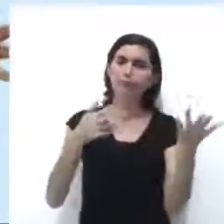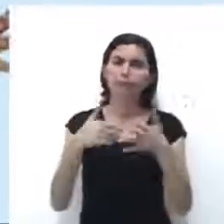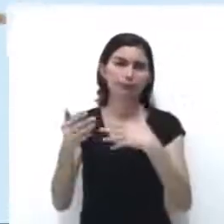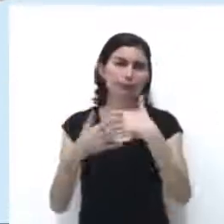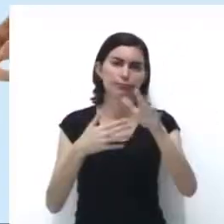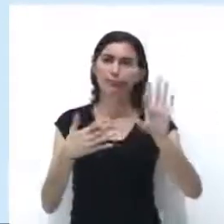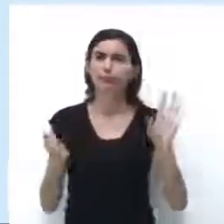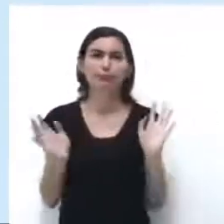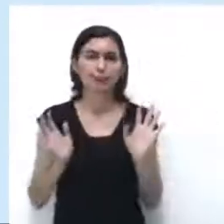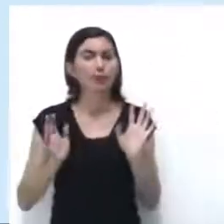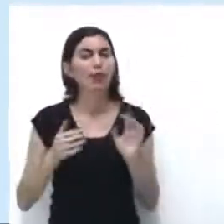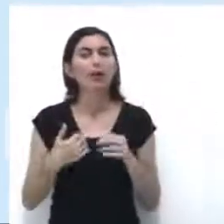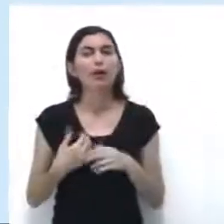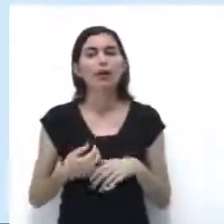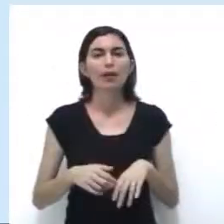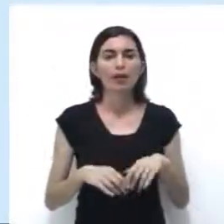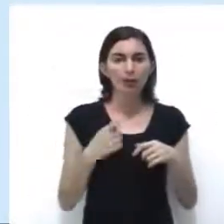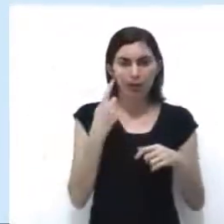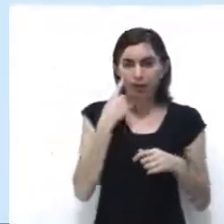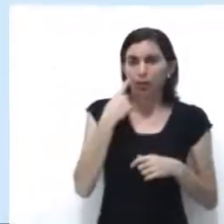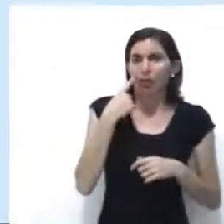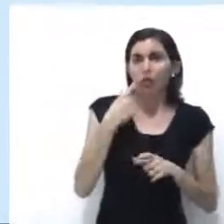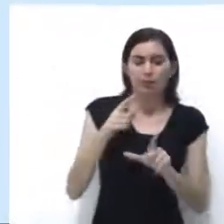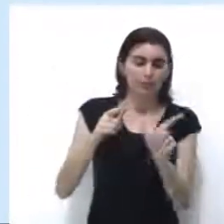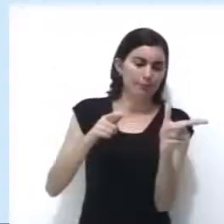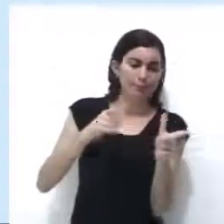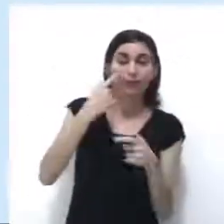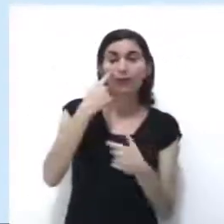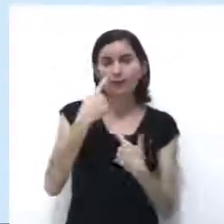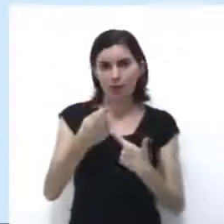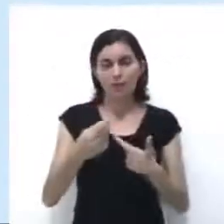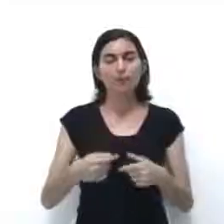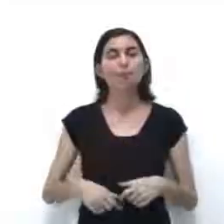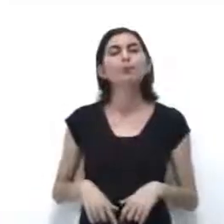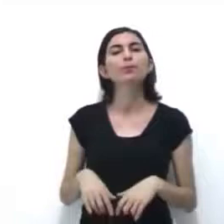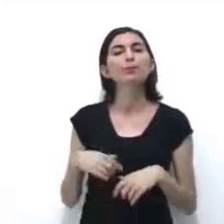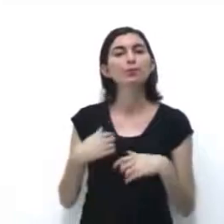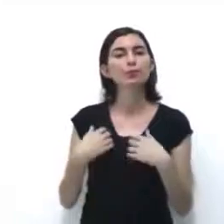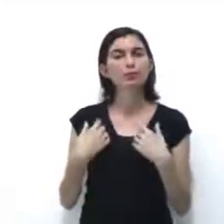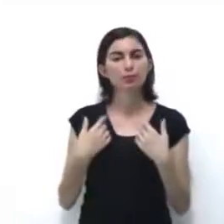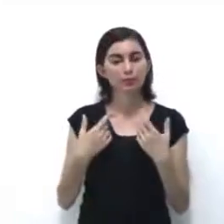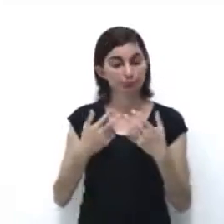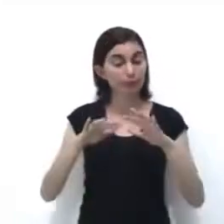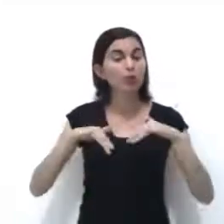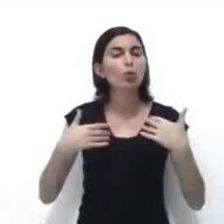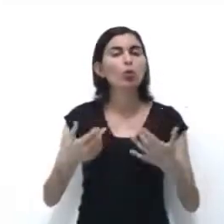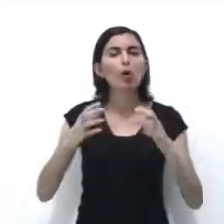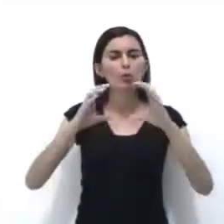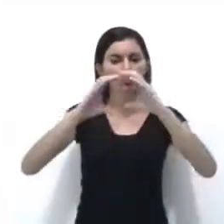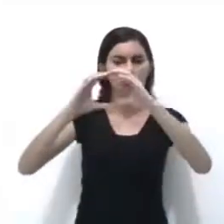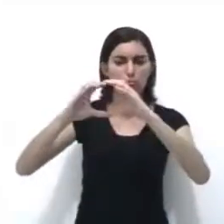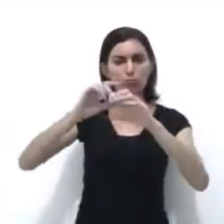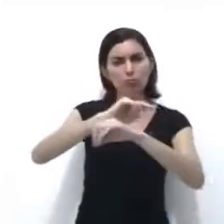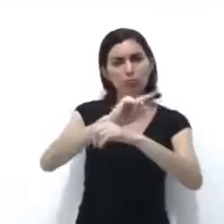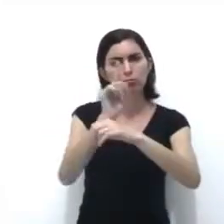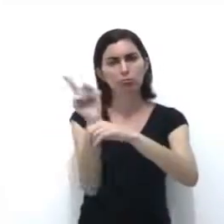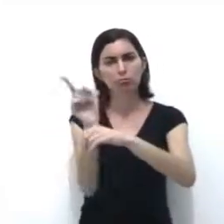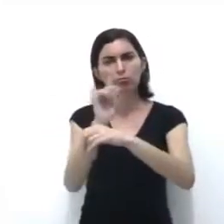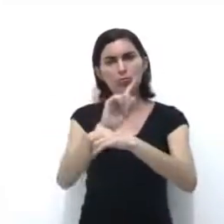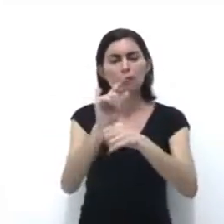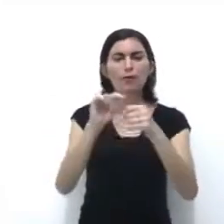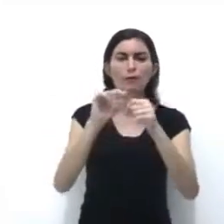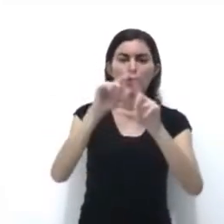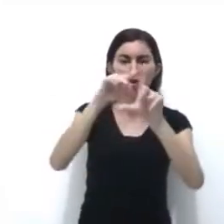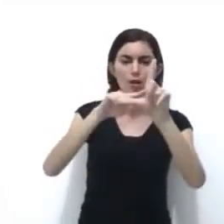lá o que for, tá bom, pessoal? Legal? Então, dá uma sacada aí novamente aí. Vamos lá. Em qual relógio os ponteiros